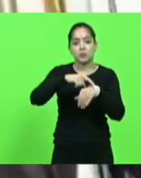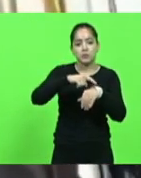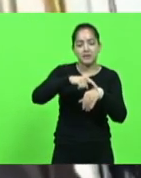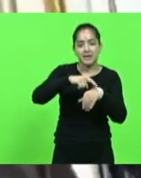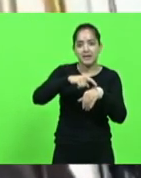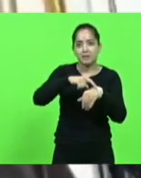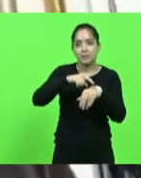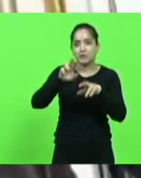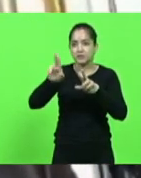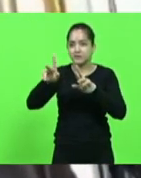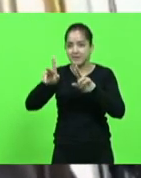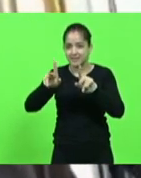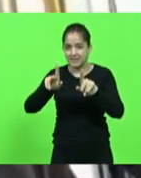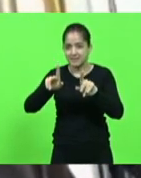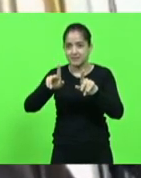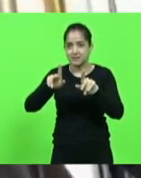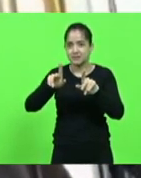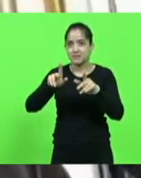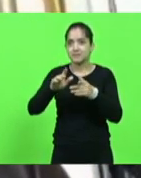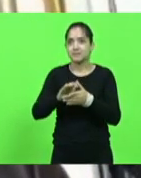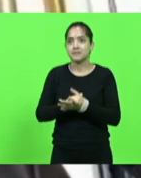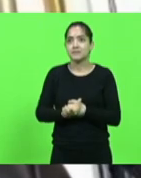do...